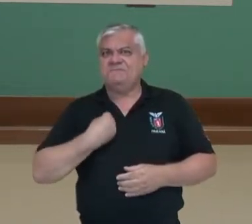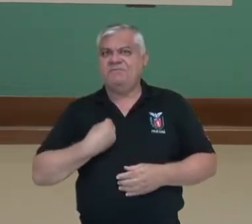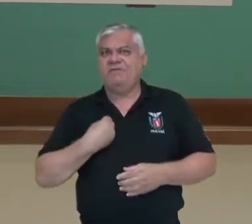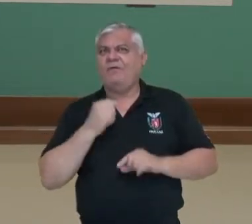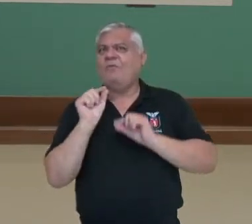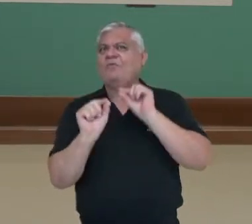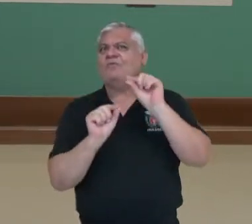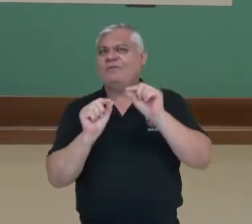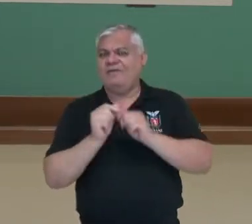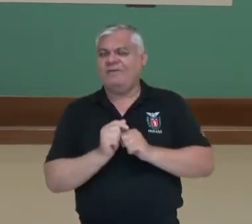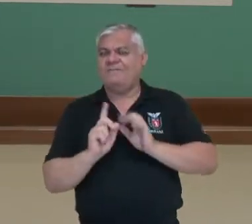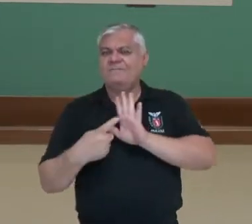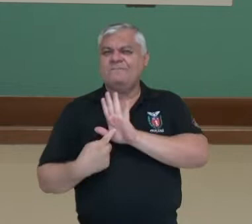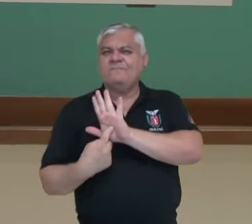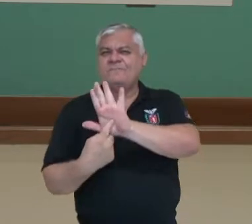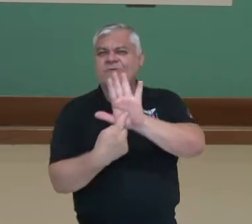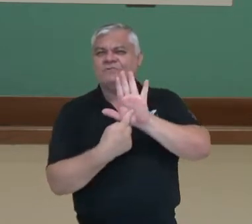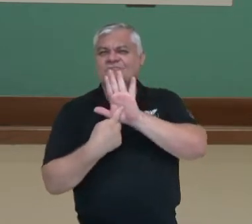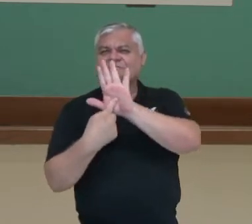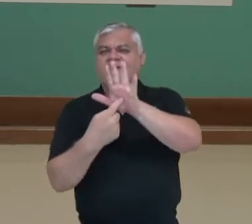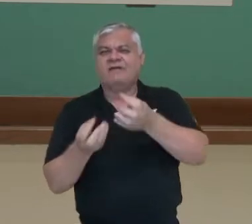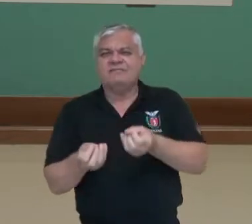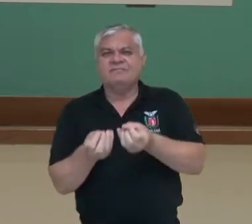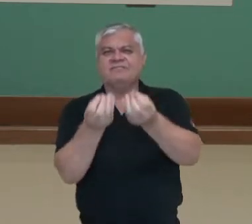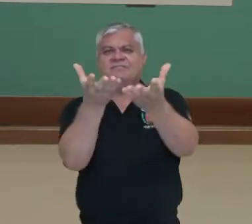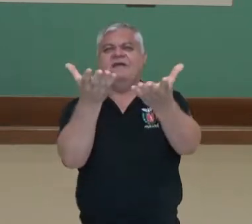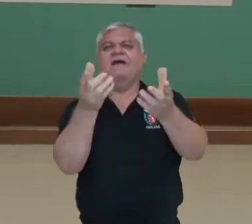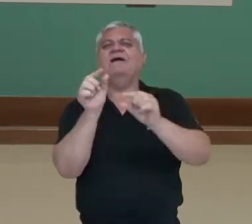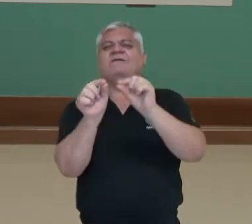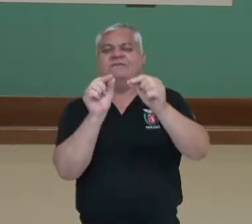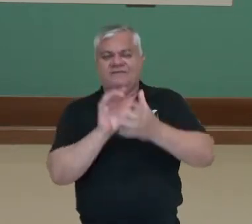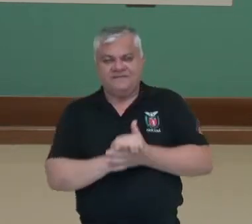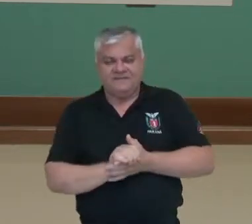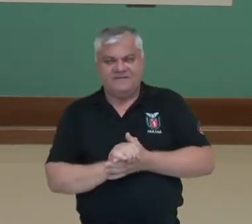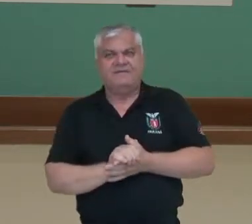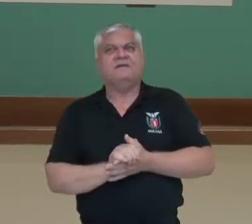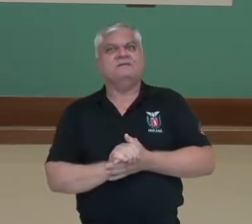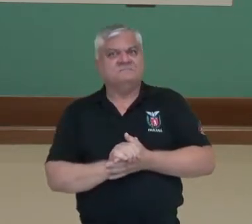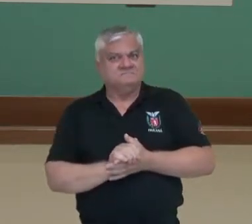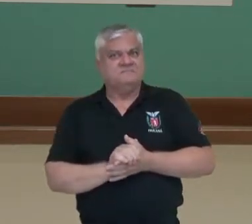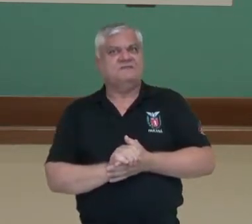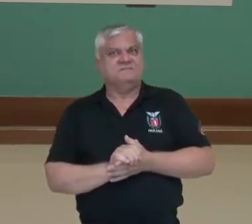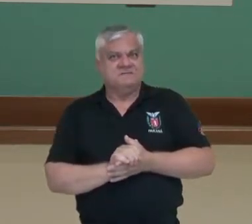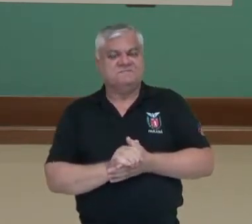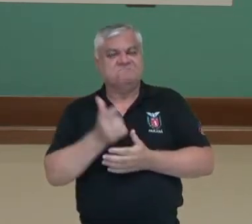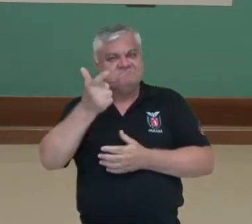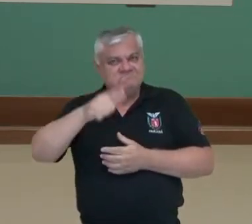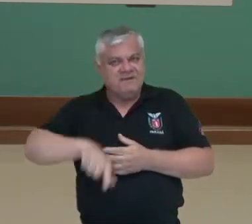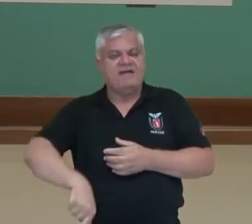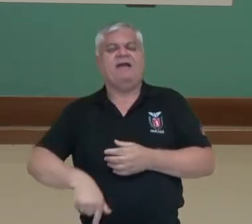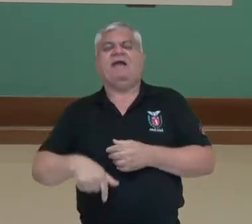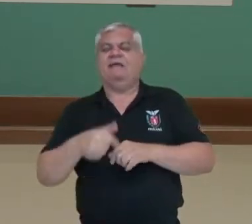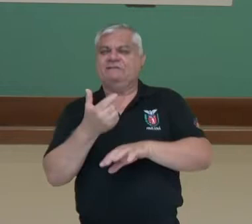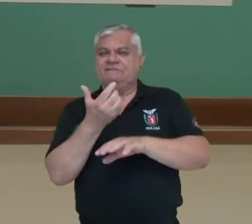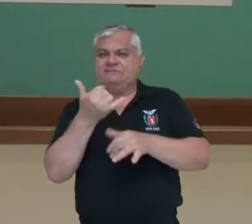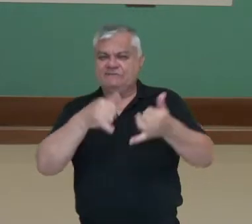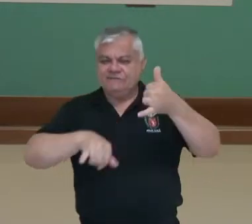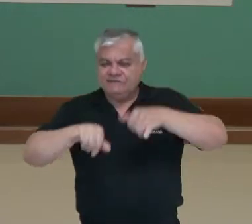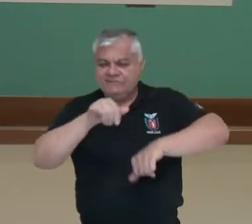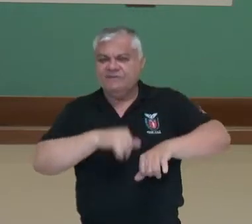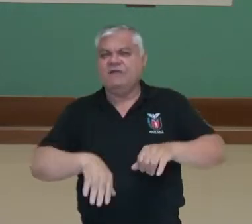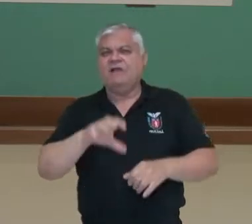para apresentar, levar até você mais este capítulo da Química Orgânica.